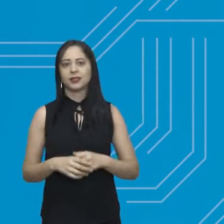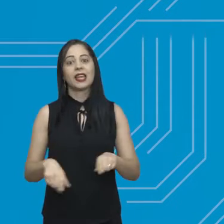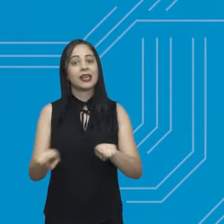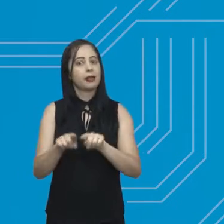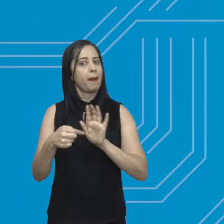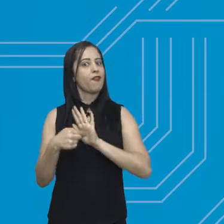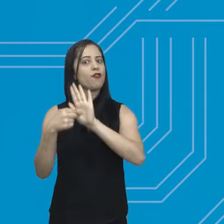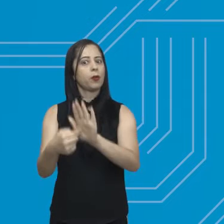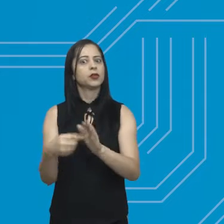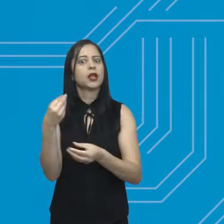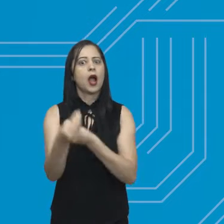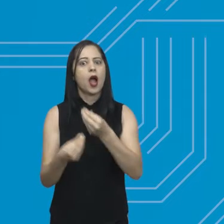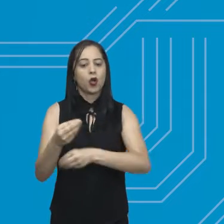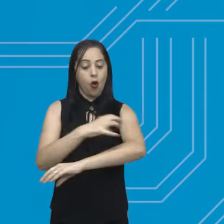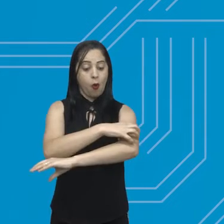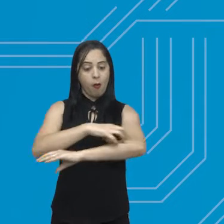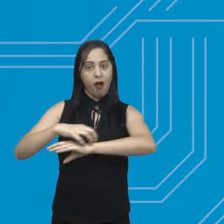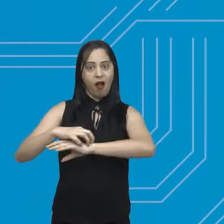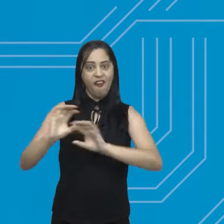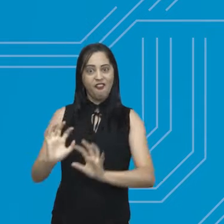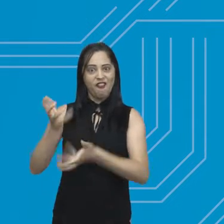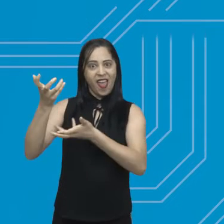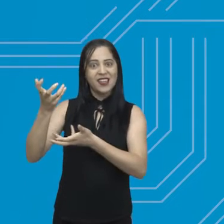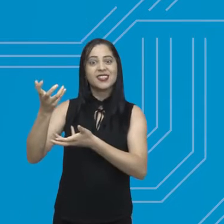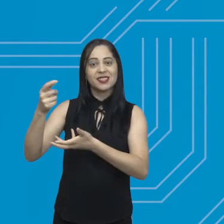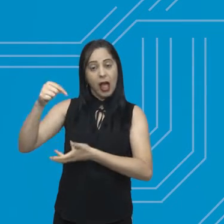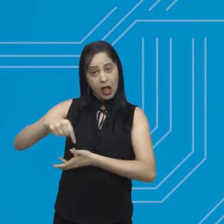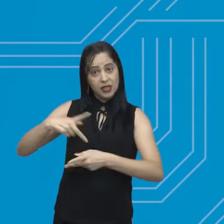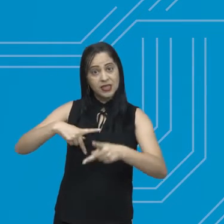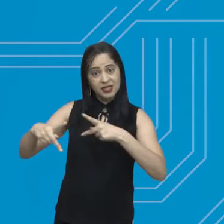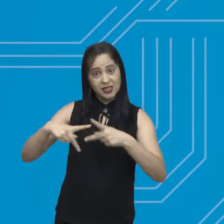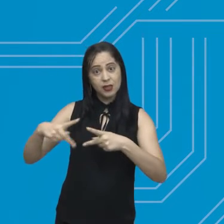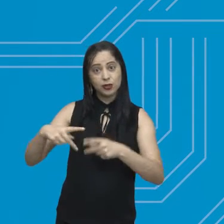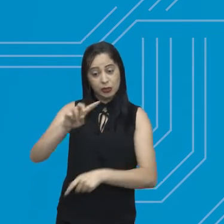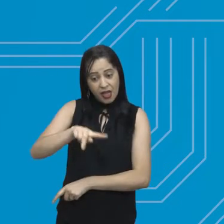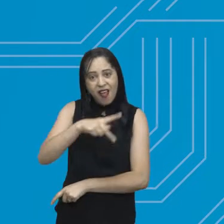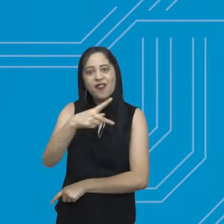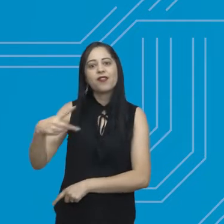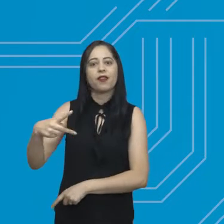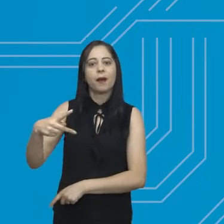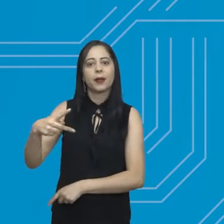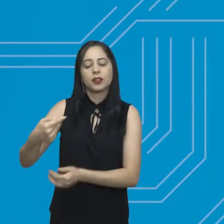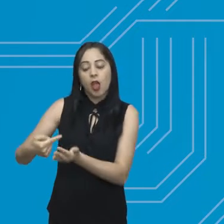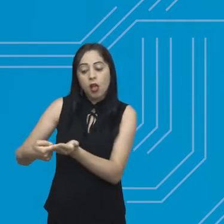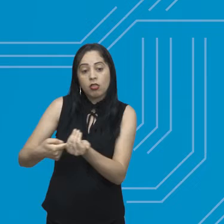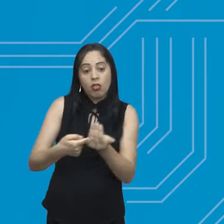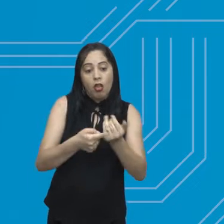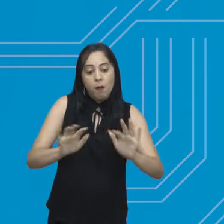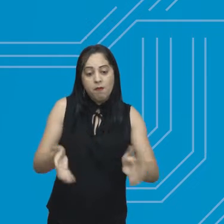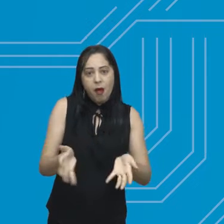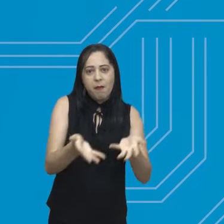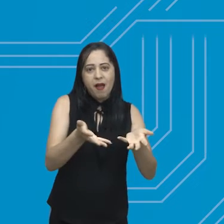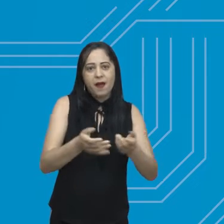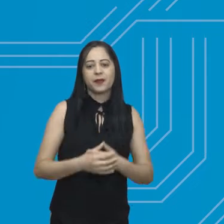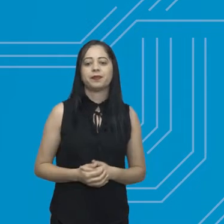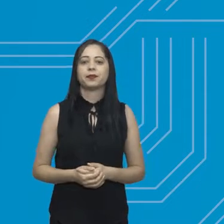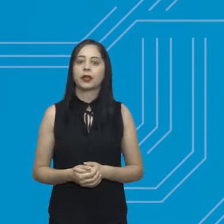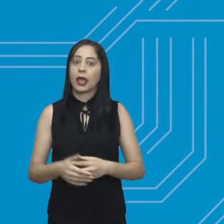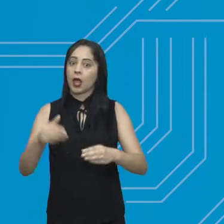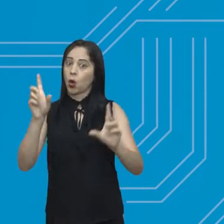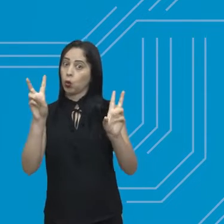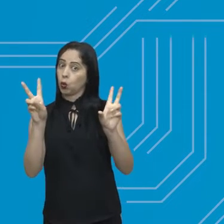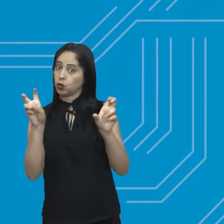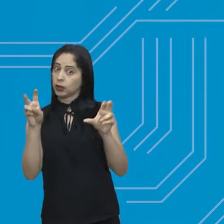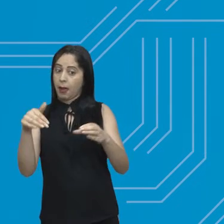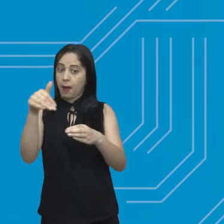Também vamos mostrar como vai funcionar o Agropolo Vale, cluster de inovação que prevê incentivar a criação de tecnologias na área. E